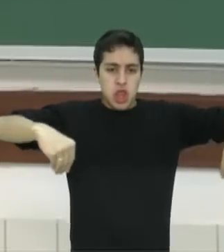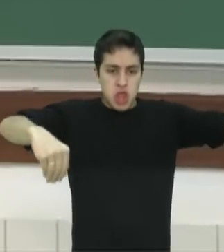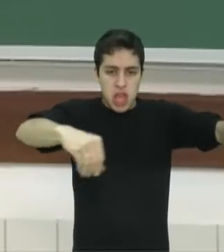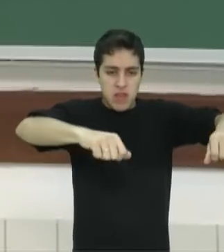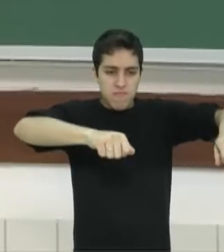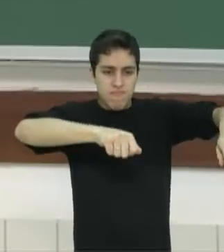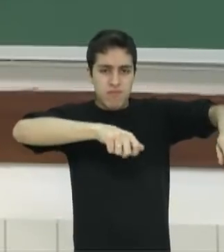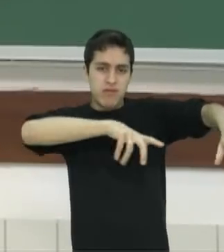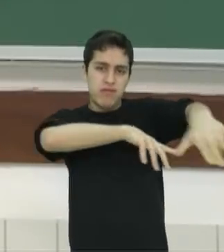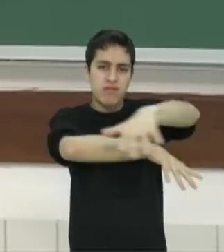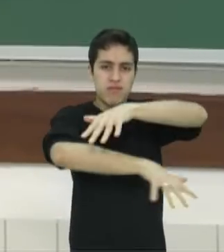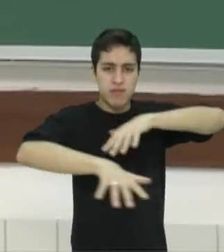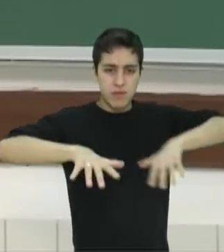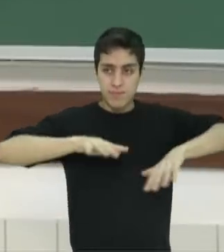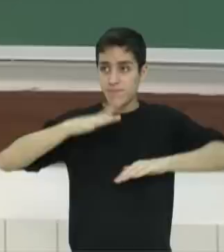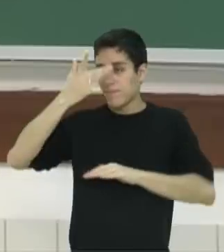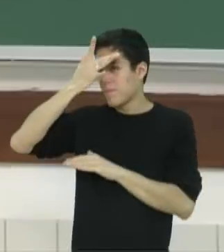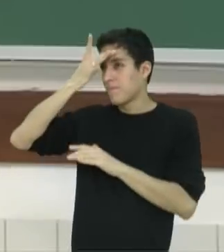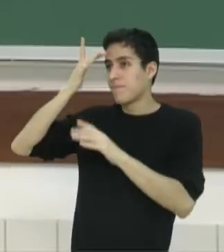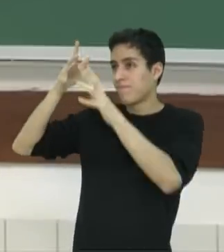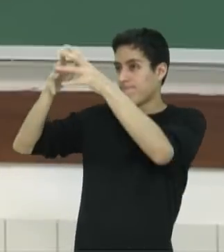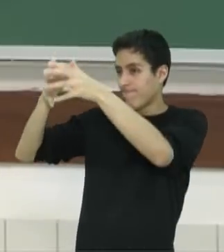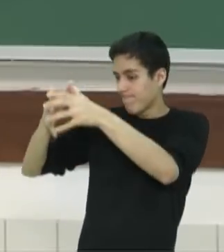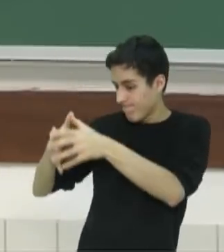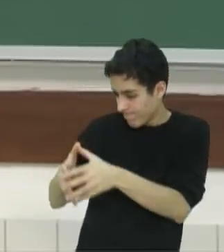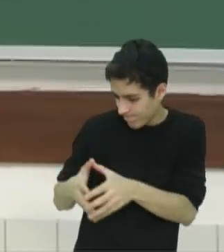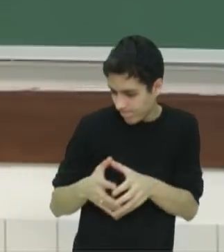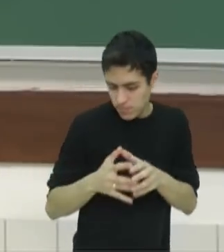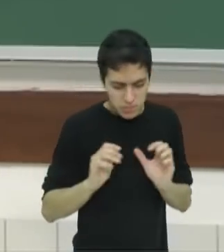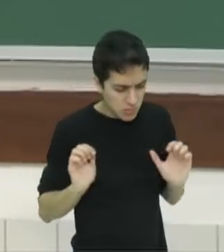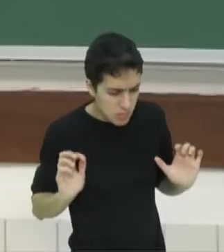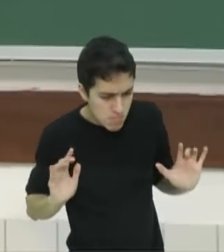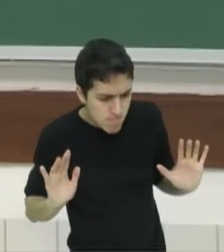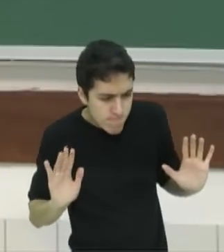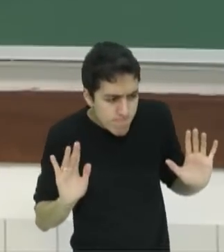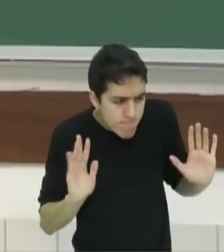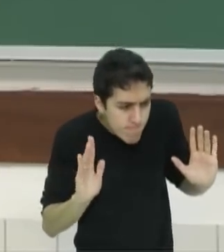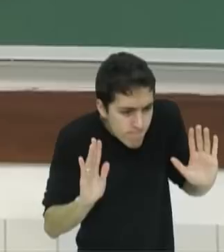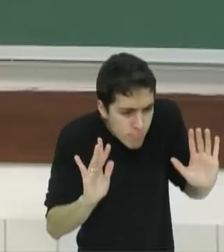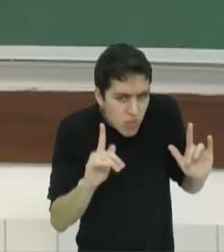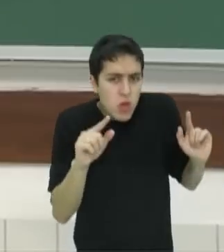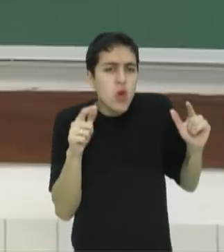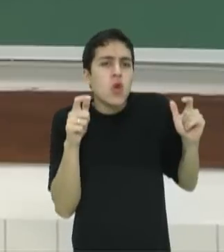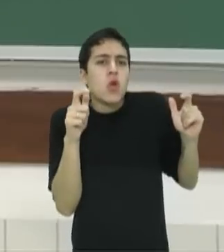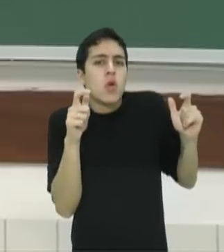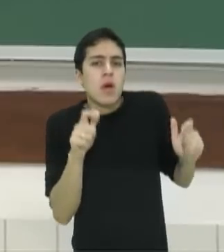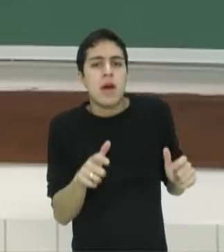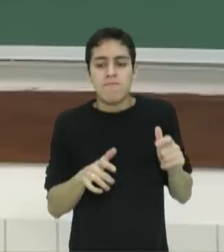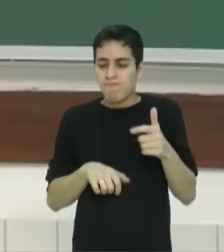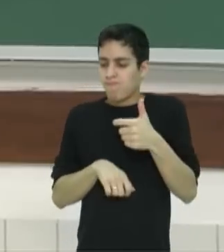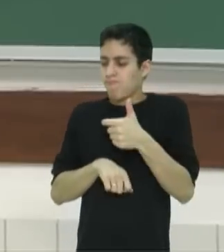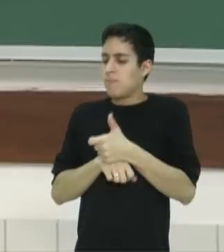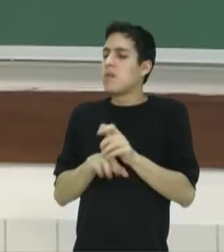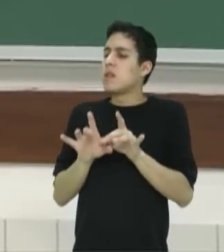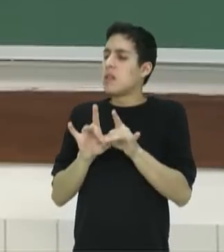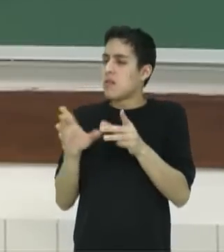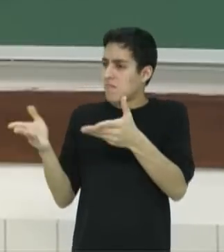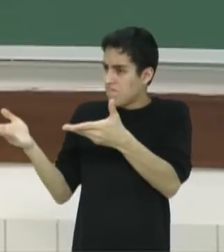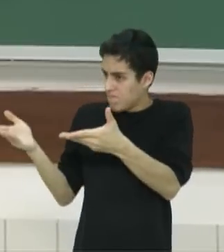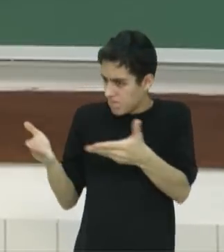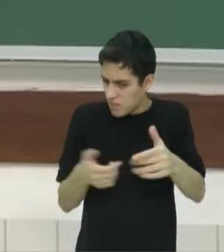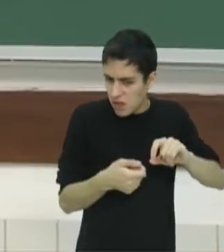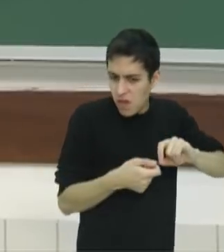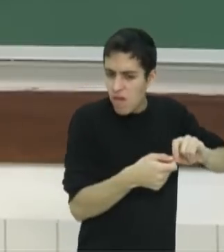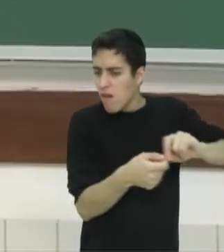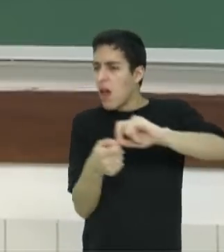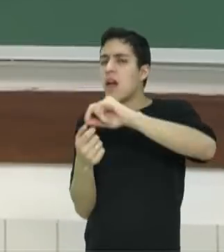de pessoas estava estabelecido numa terra e essa terra, cedida a esse grupo, eles tinham autonomia